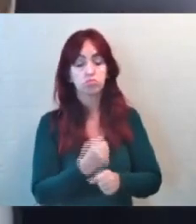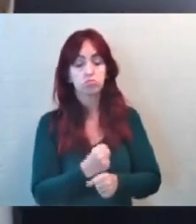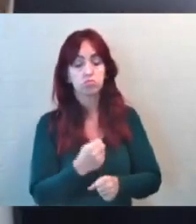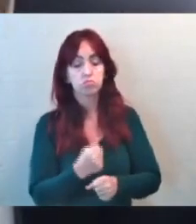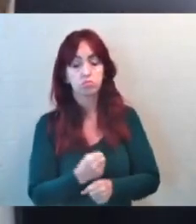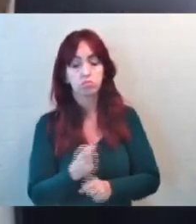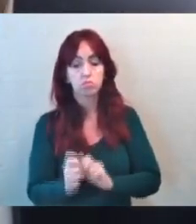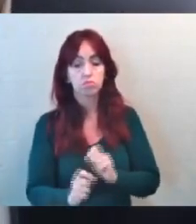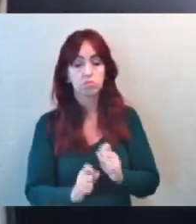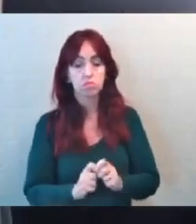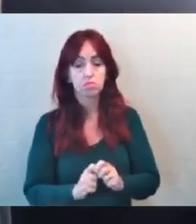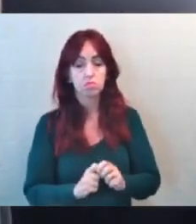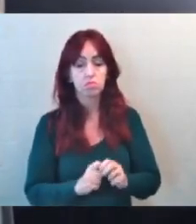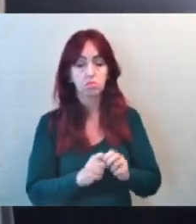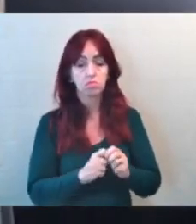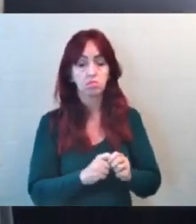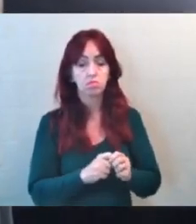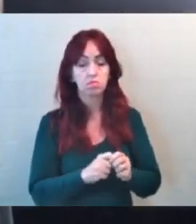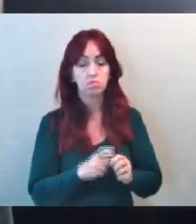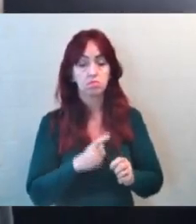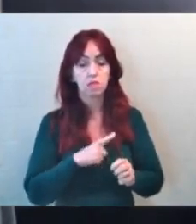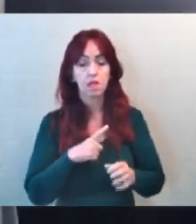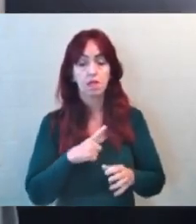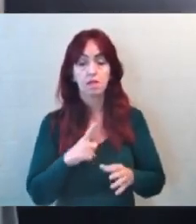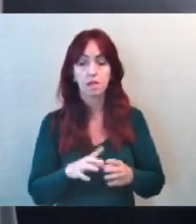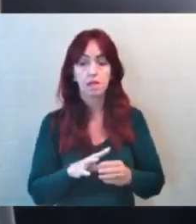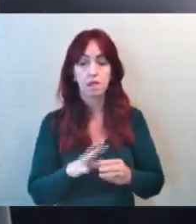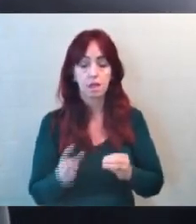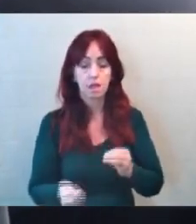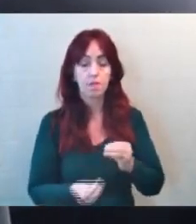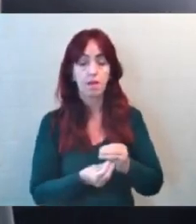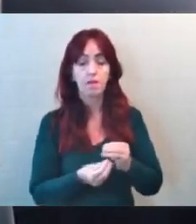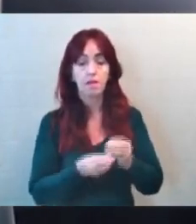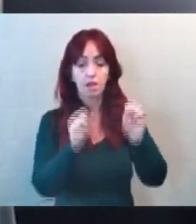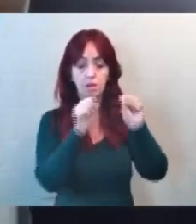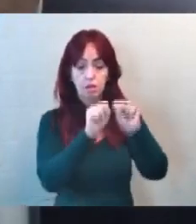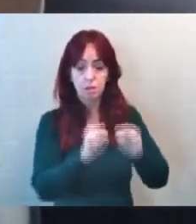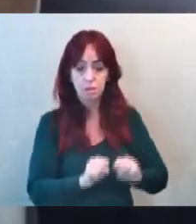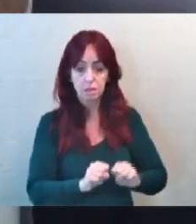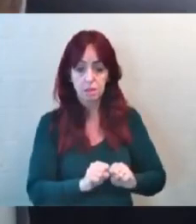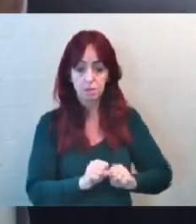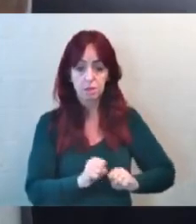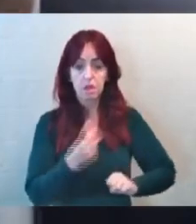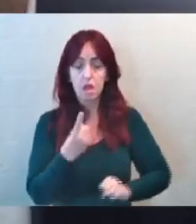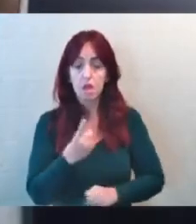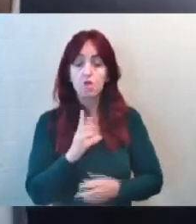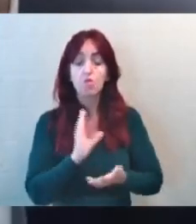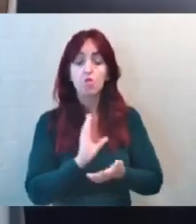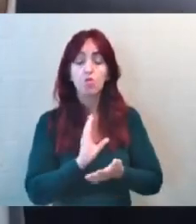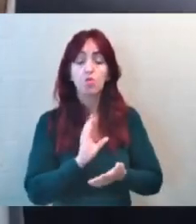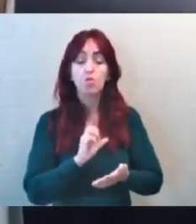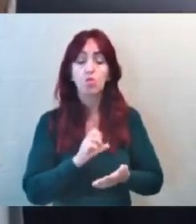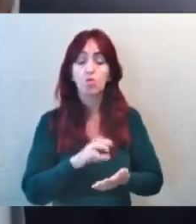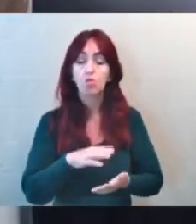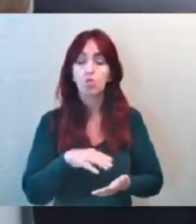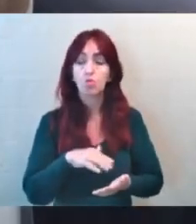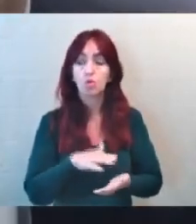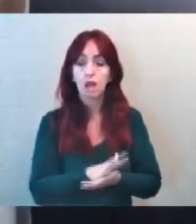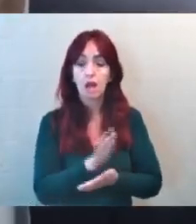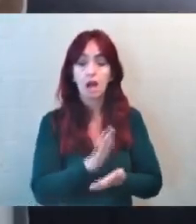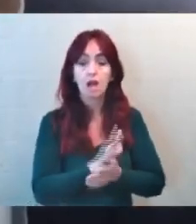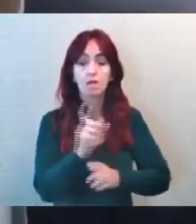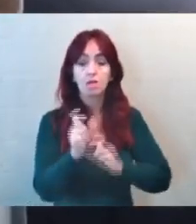a serem imputados ao sistema, e um dos custos é a aquisição, é a remuneração,